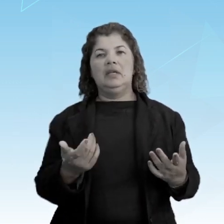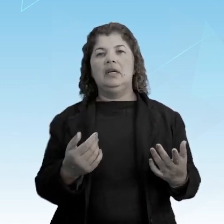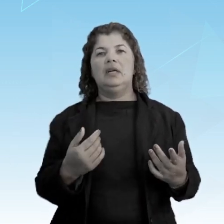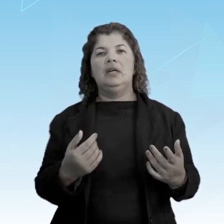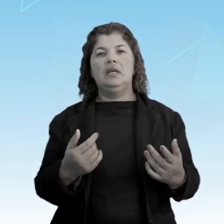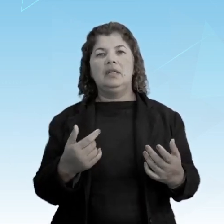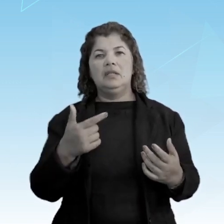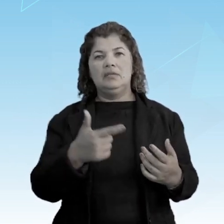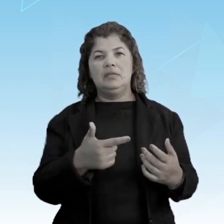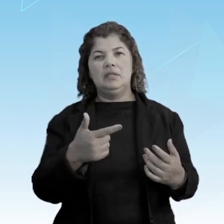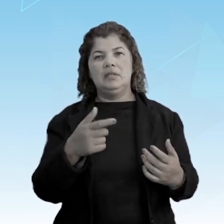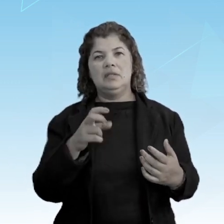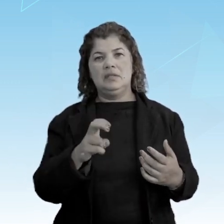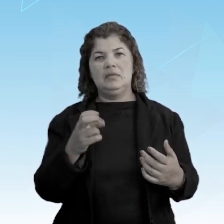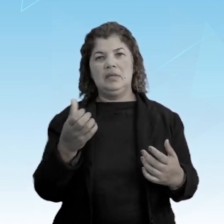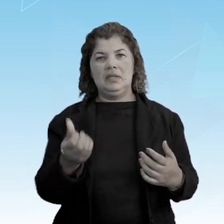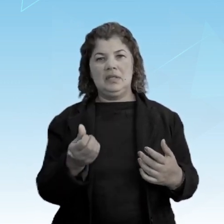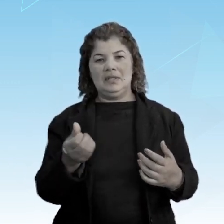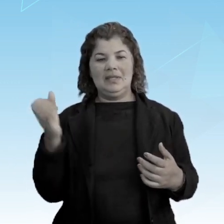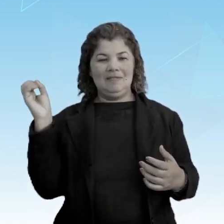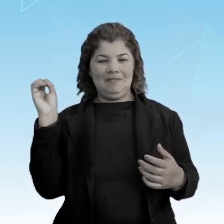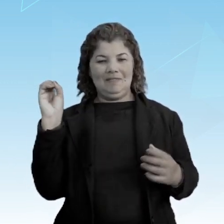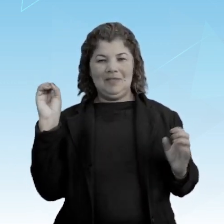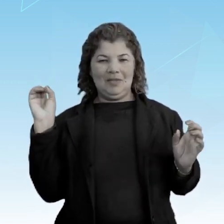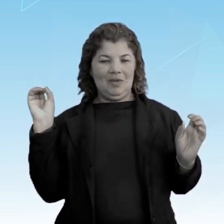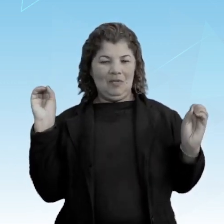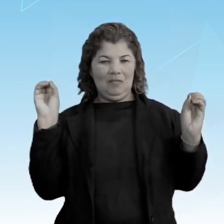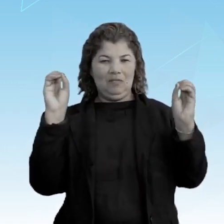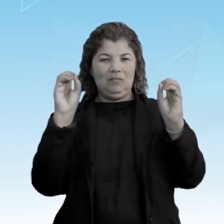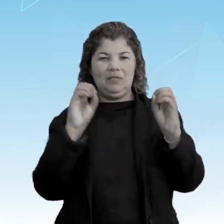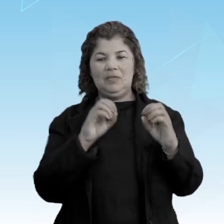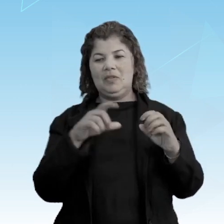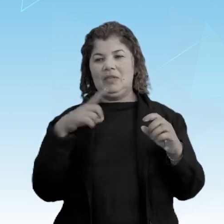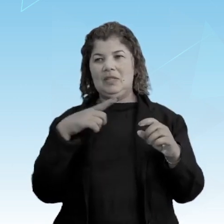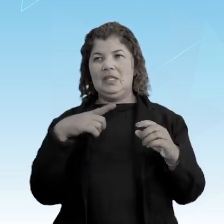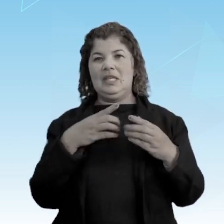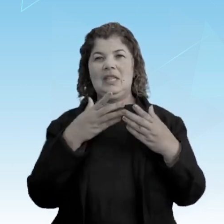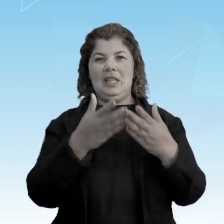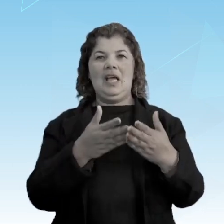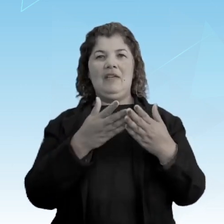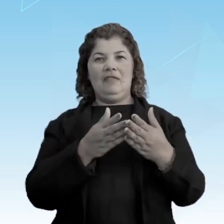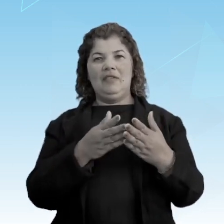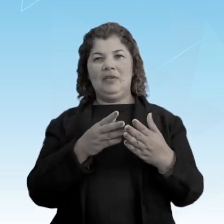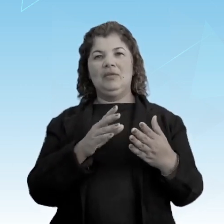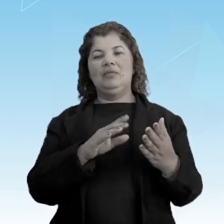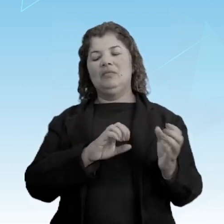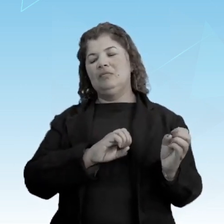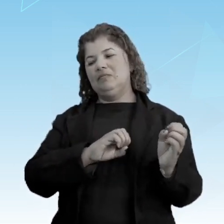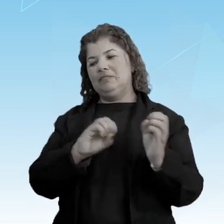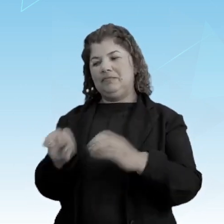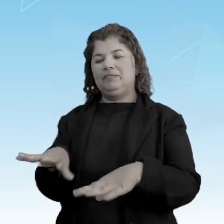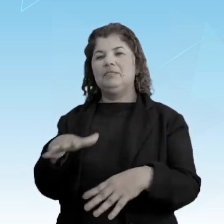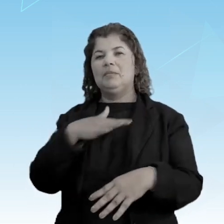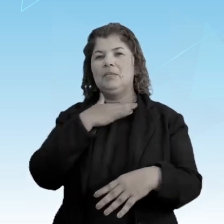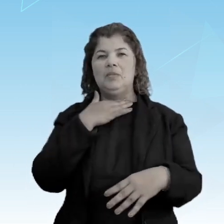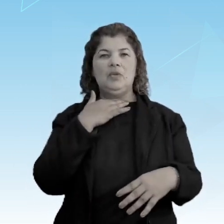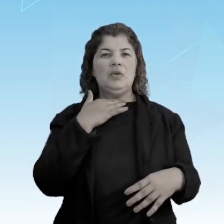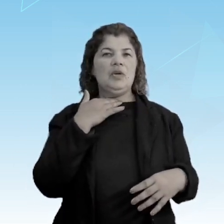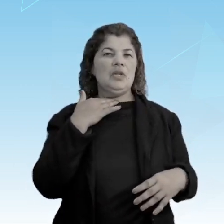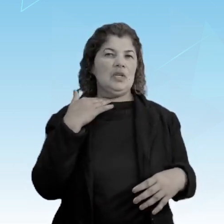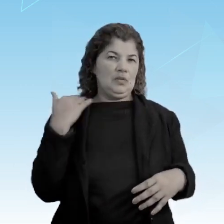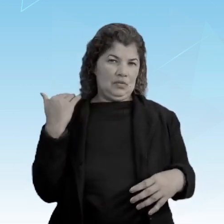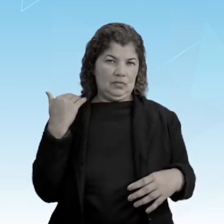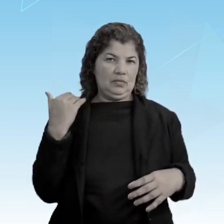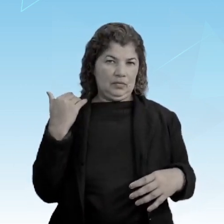256 paraenses no porão de um navio, de onde apenas quatro saíram com o preço. Que cruel, Brasil, Entendeu?